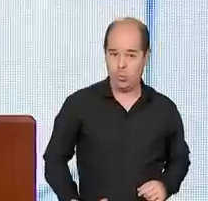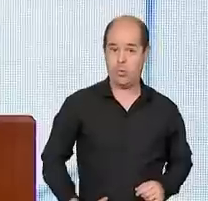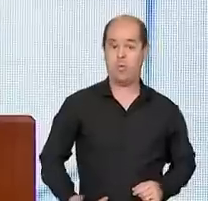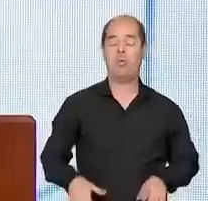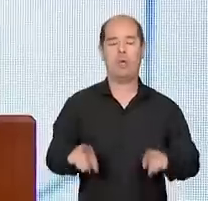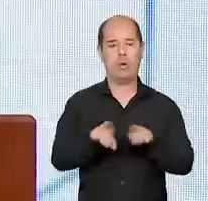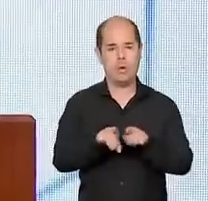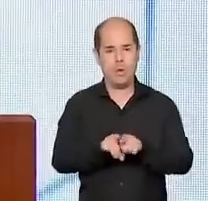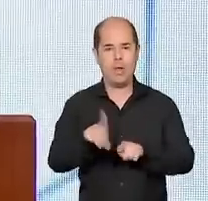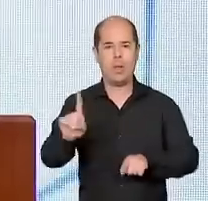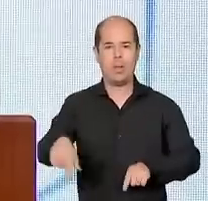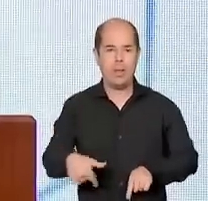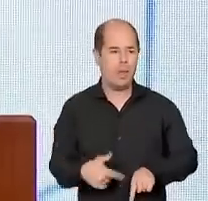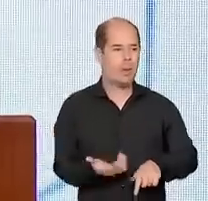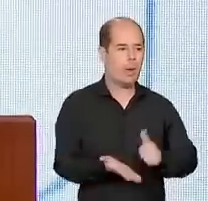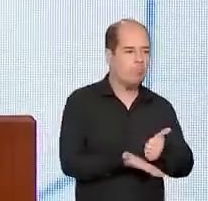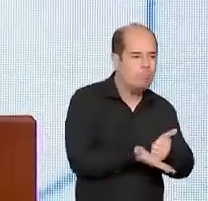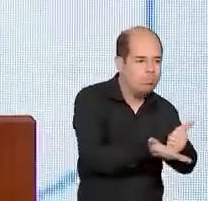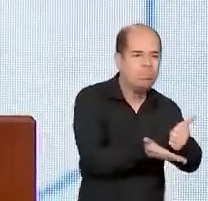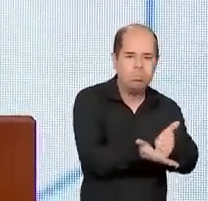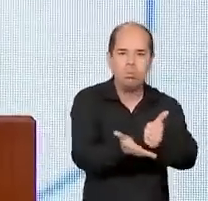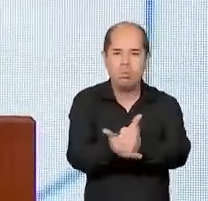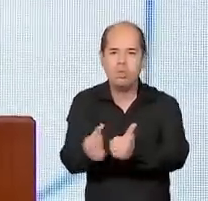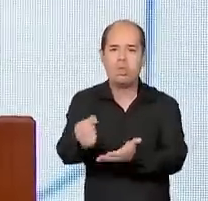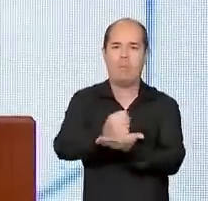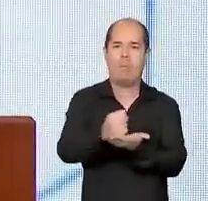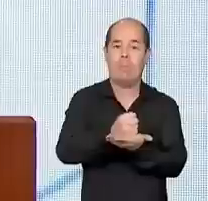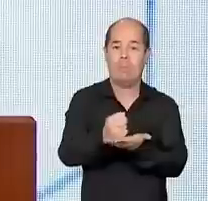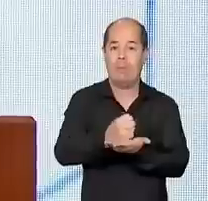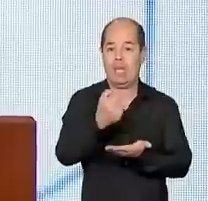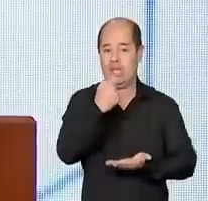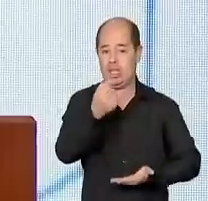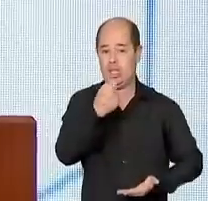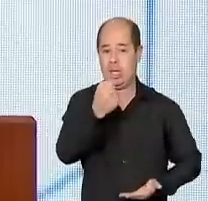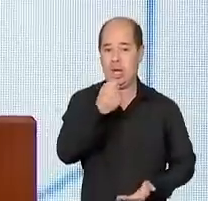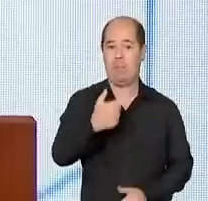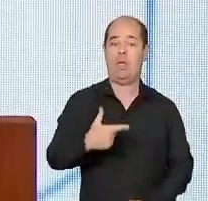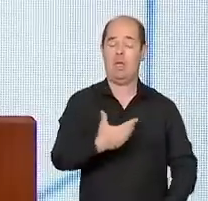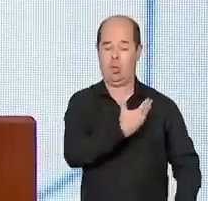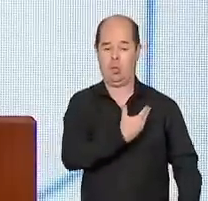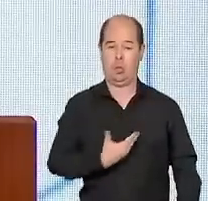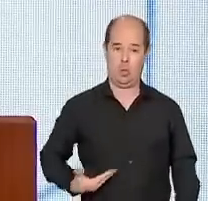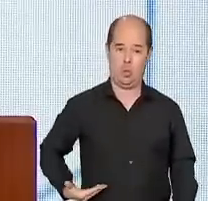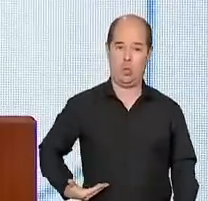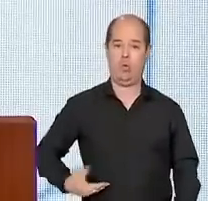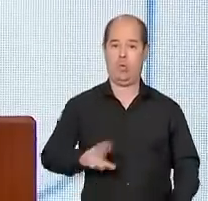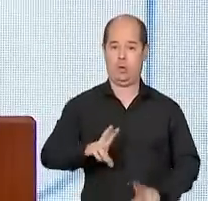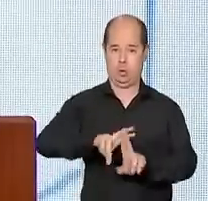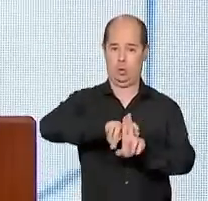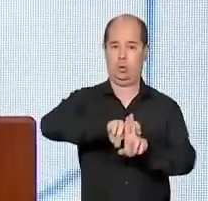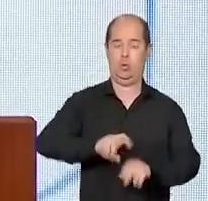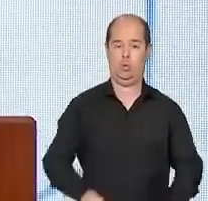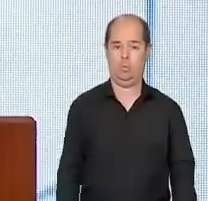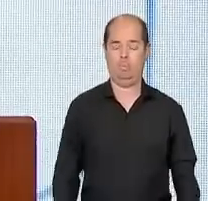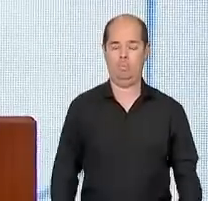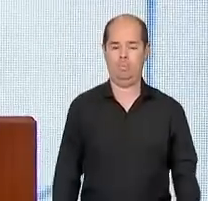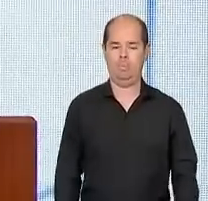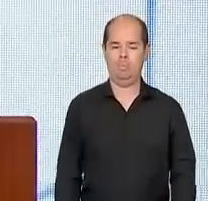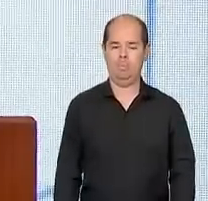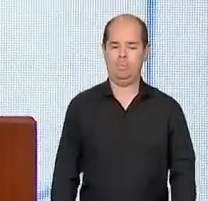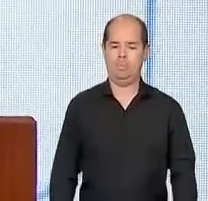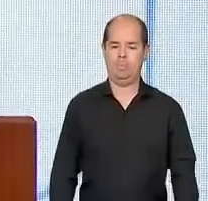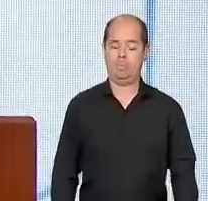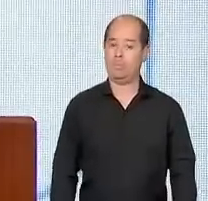todo atendimento a grande parte de medicamentos na rede pública de saúde. De certo,